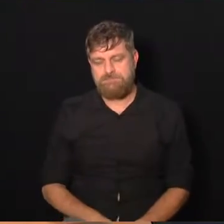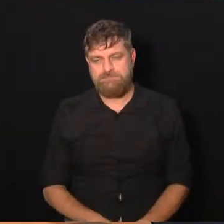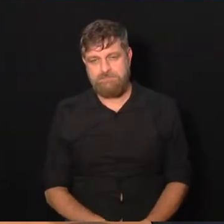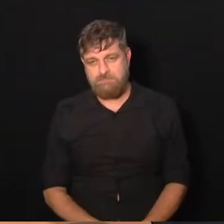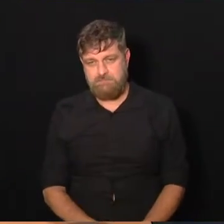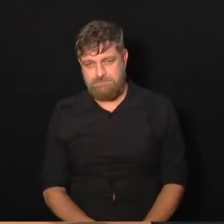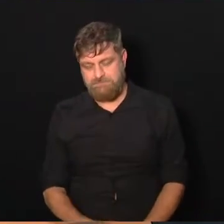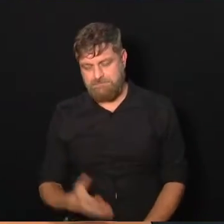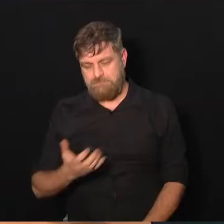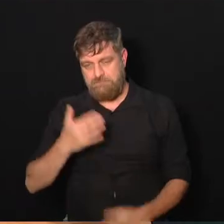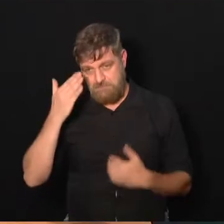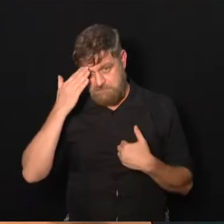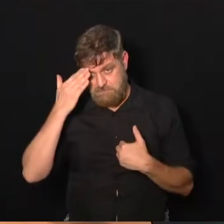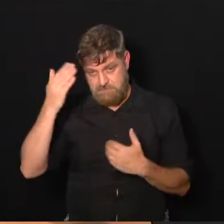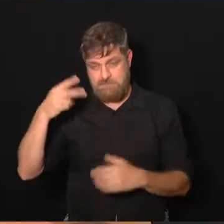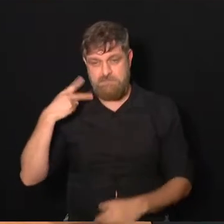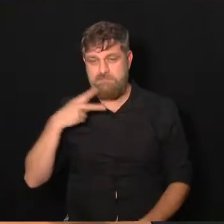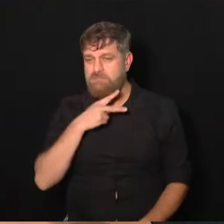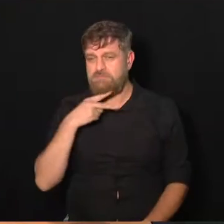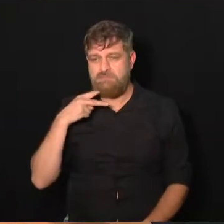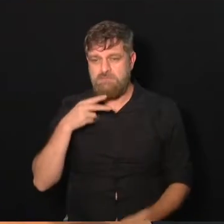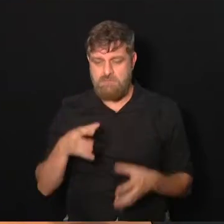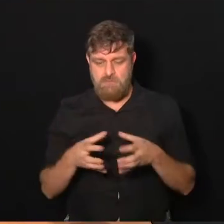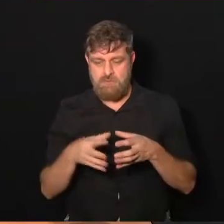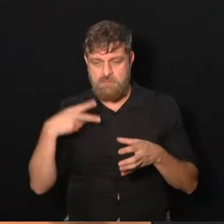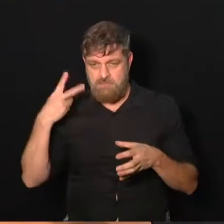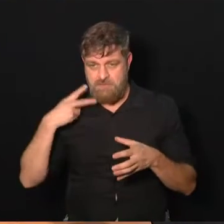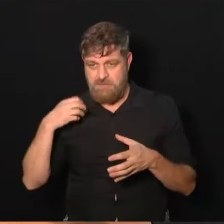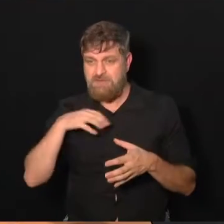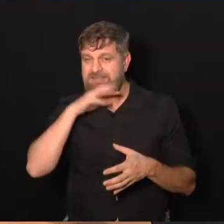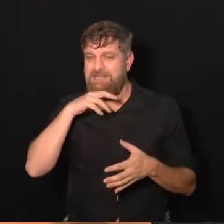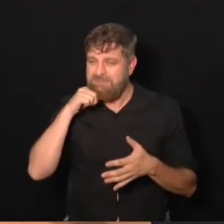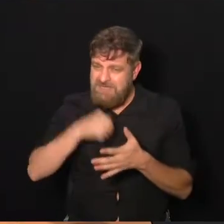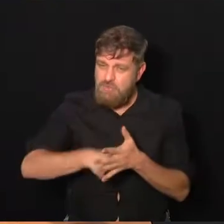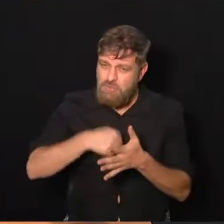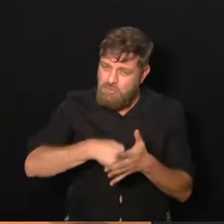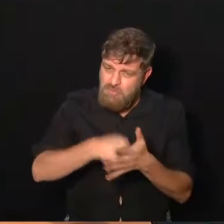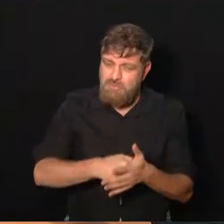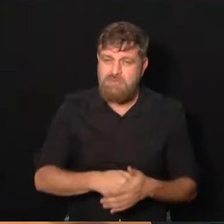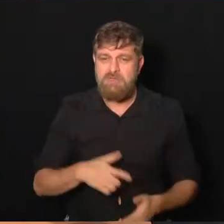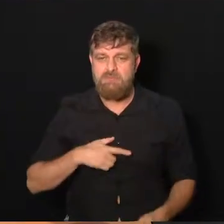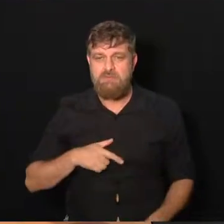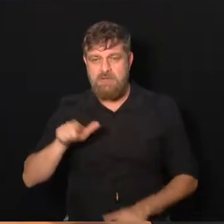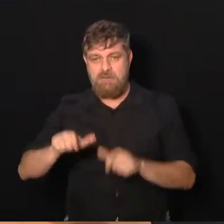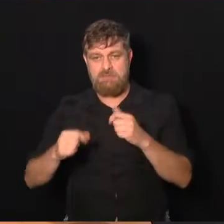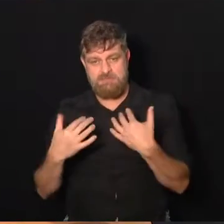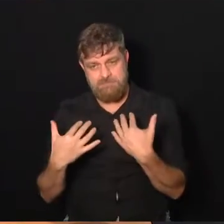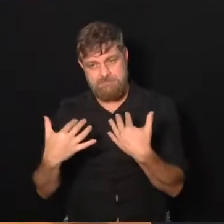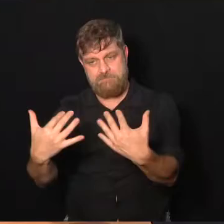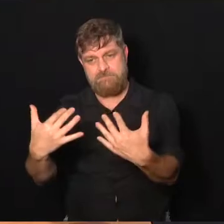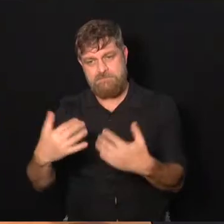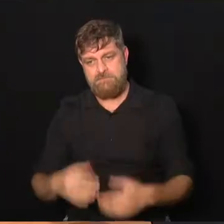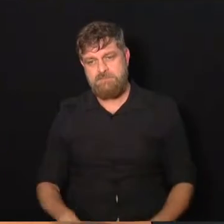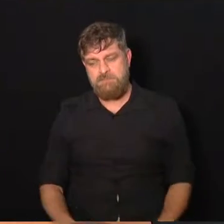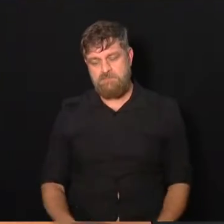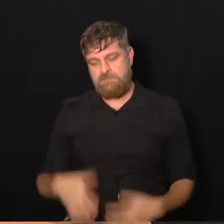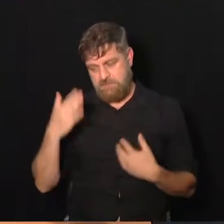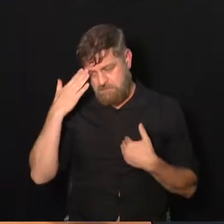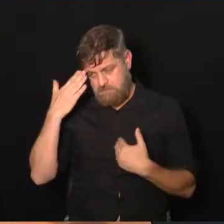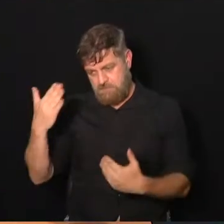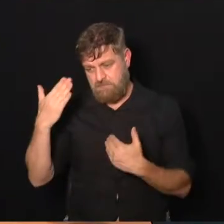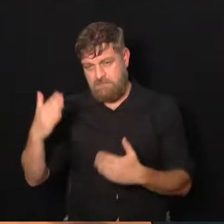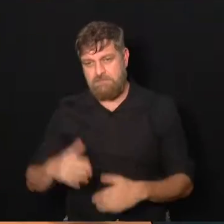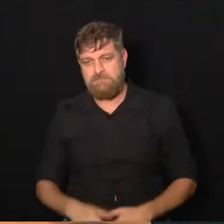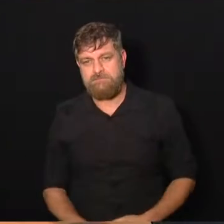agradecer vereador Permínio, essa comissão permanente de defesa dos animais, a presença desse público bacana que está aqui, e ver